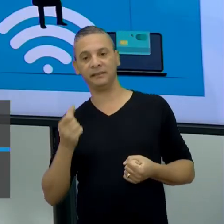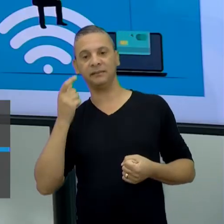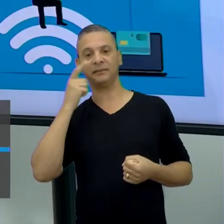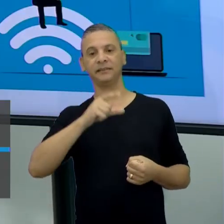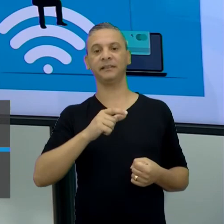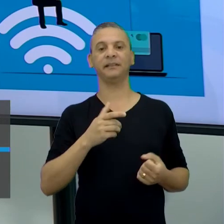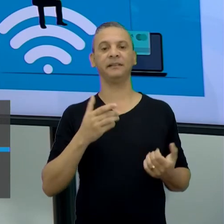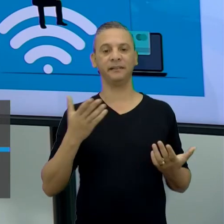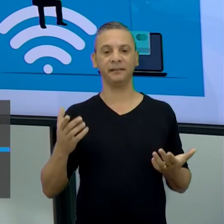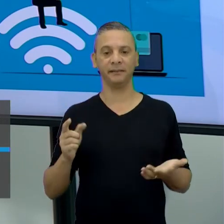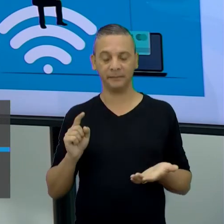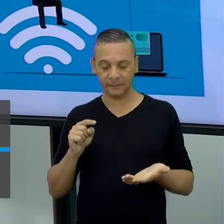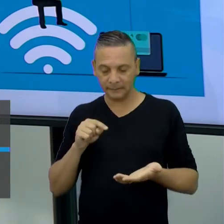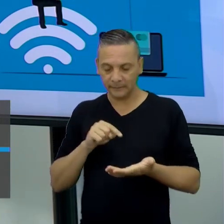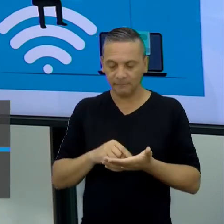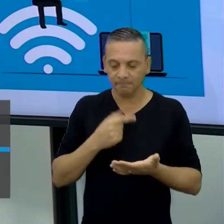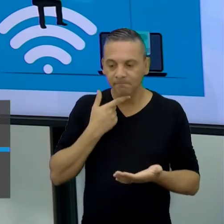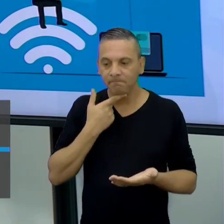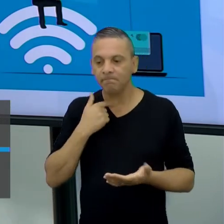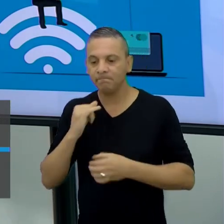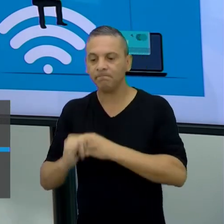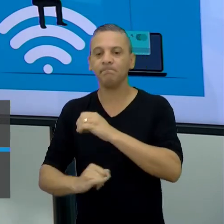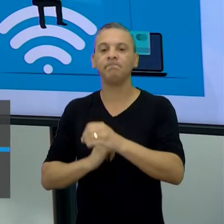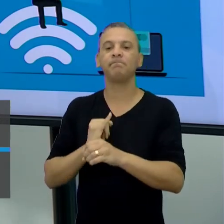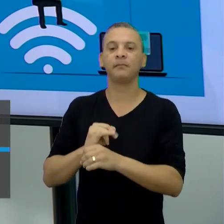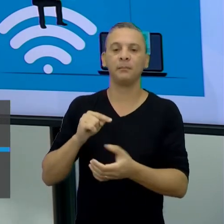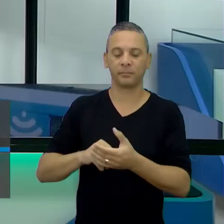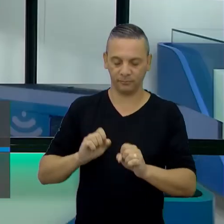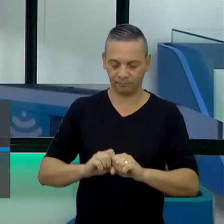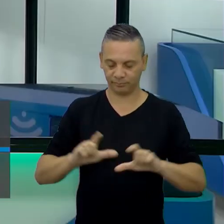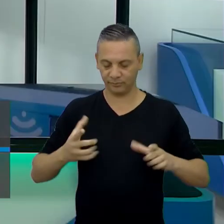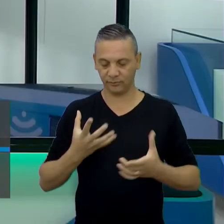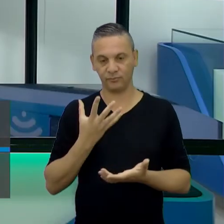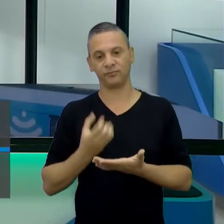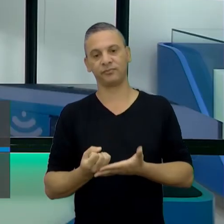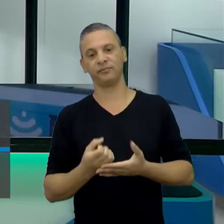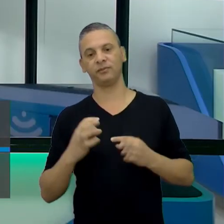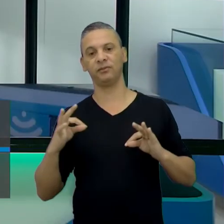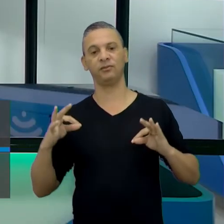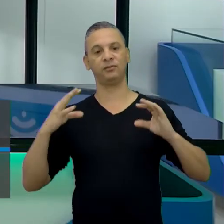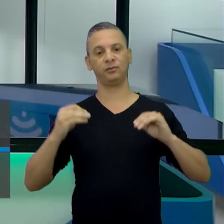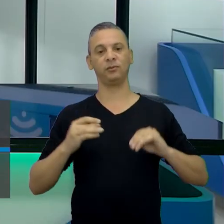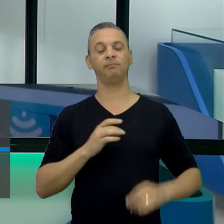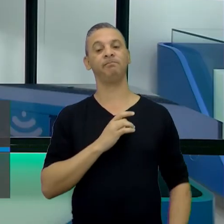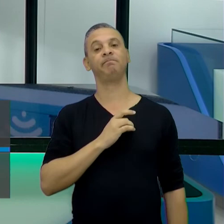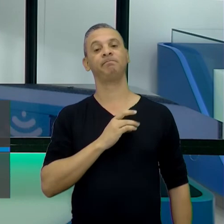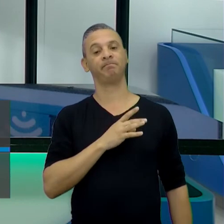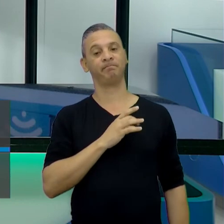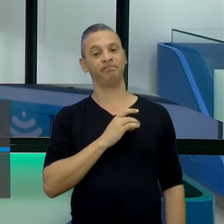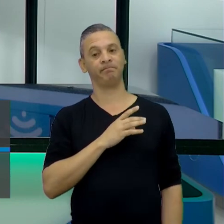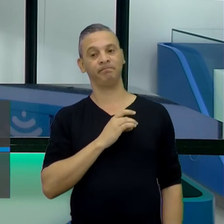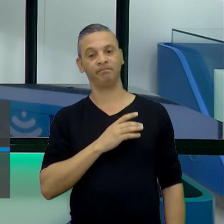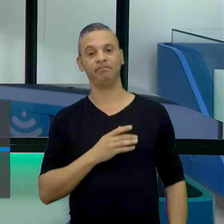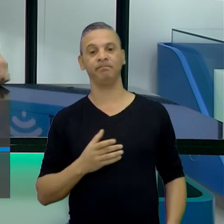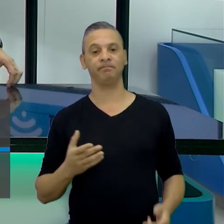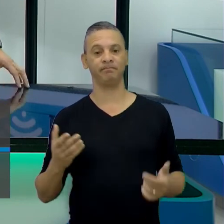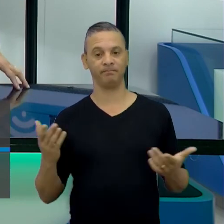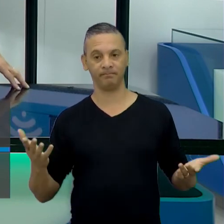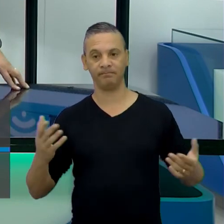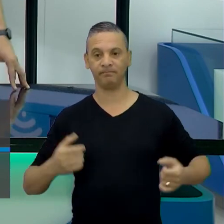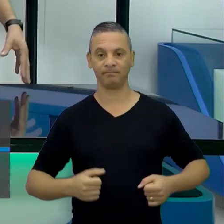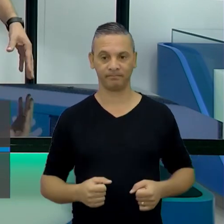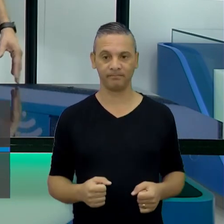rede. Aí você, na ânsia de entrar na internet, clica. Isso que eu falo que são os cookies, dá um medo, né, de você aceitar o cookie e o cookie ser um